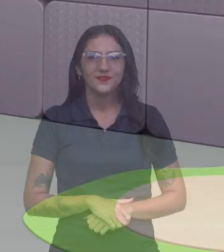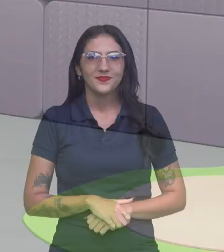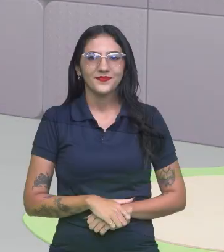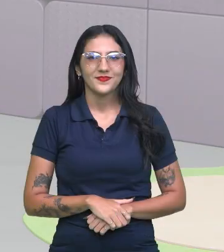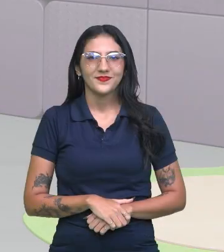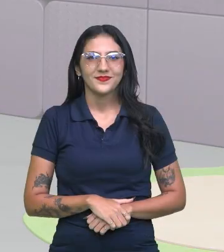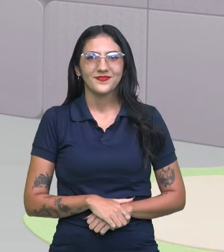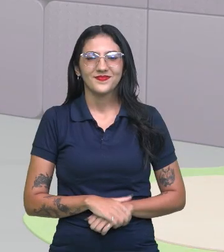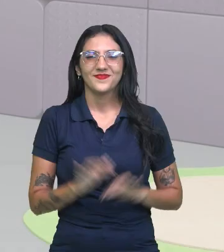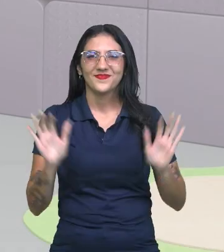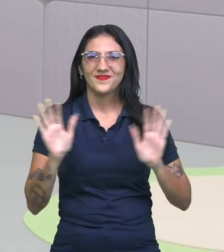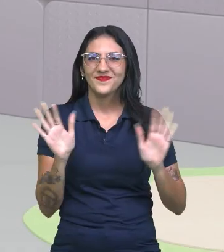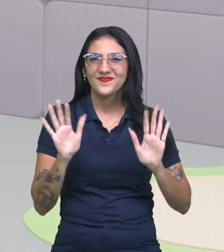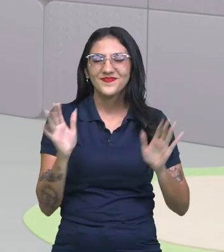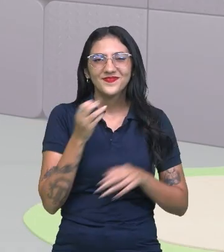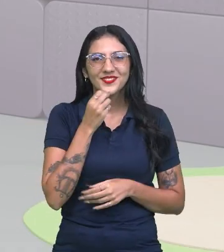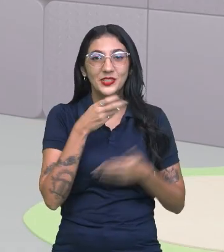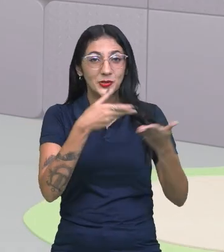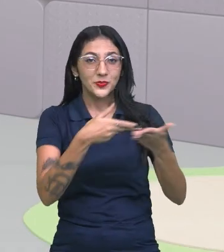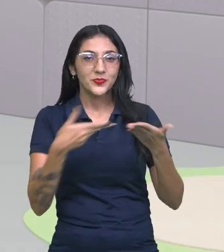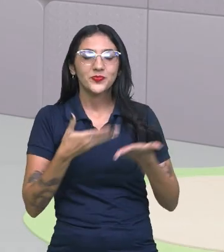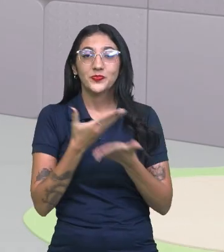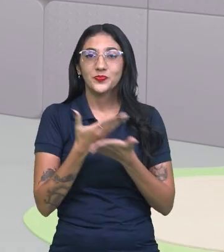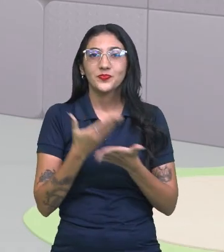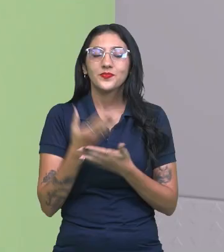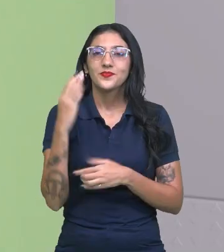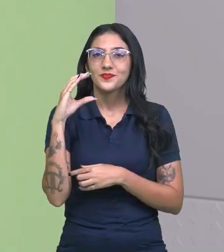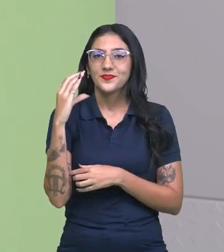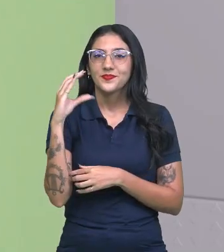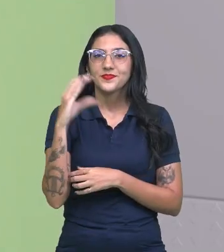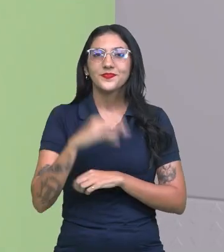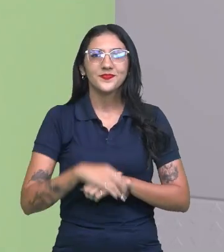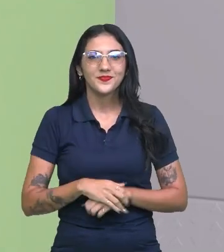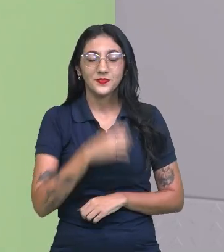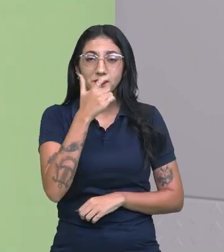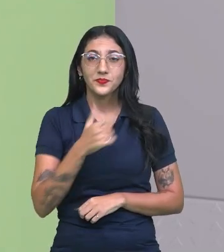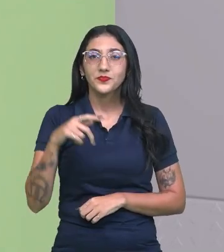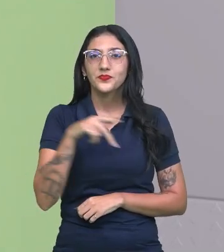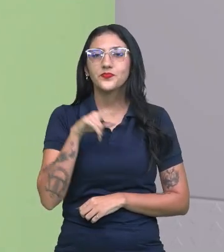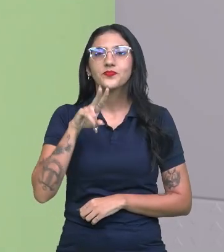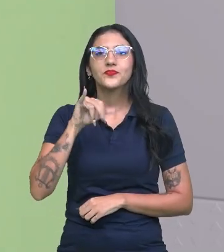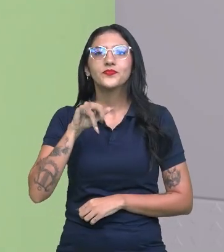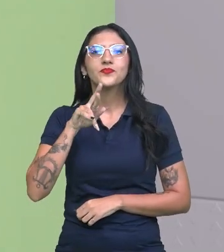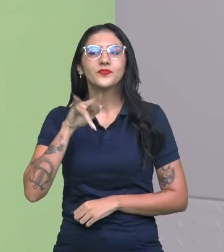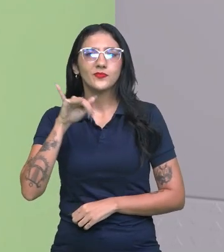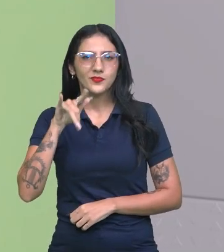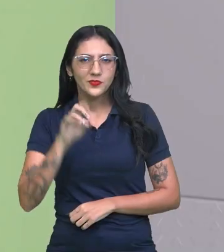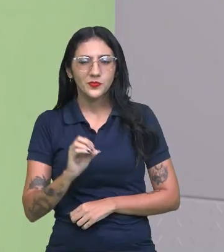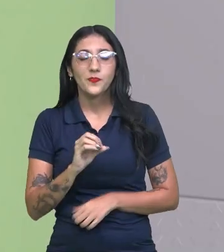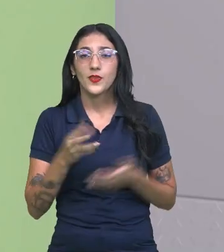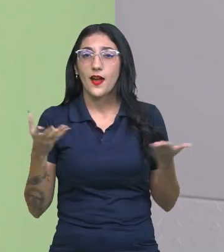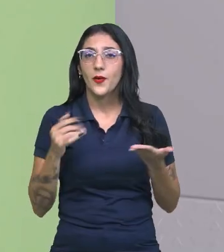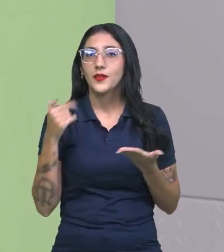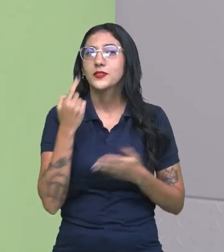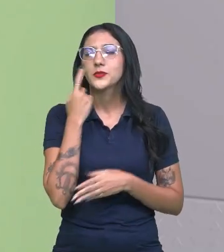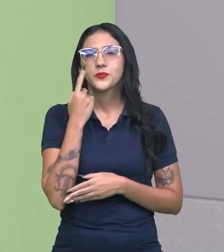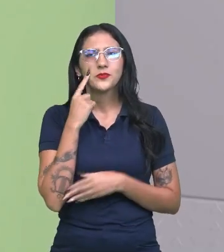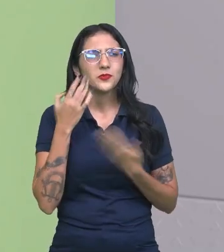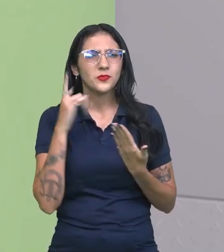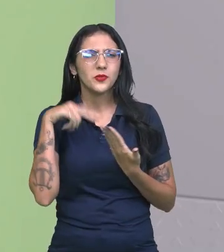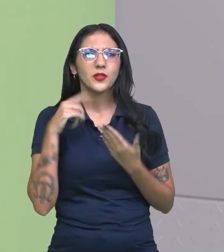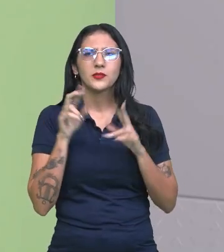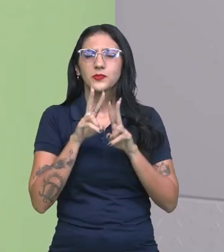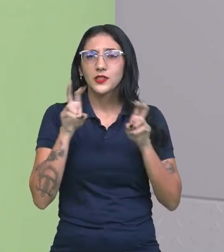Olá, sejam todos muito bem-vindos a mais uma aula de ciências. Eu sou o professor Virgílio Guedes e agora a gente vai conhecer aí o